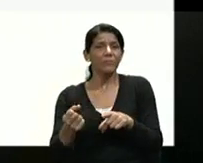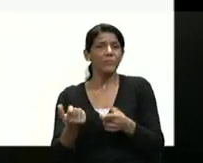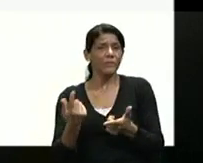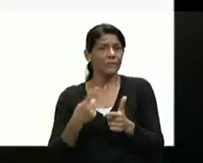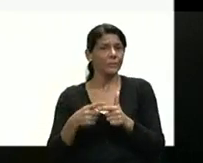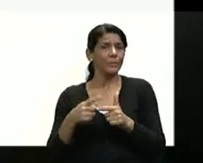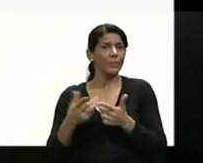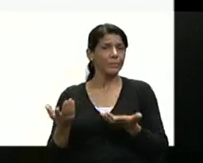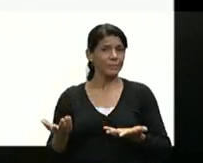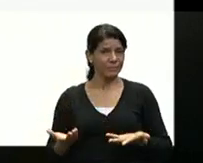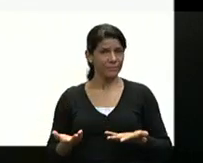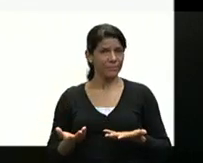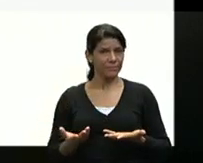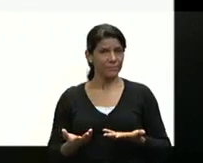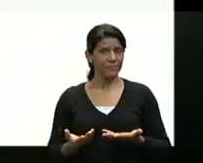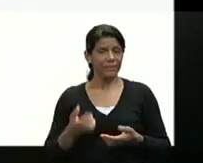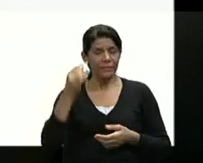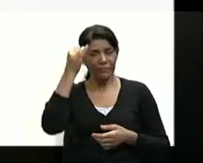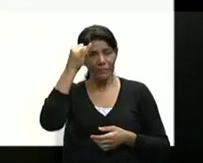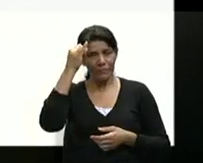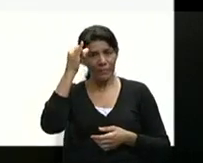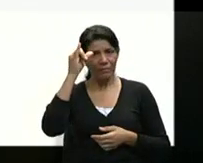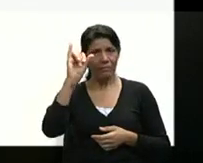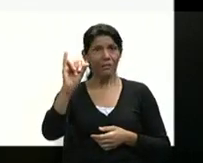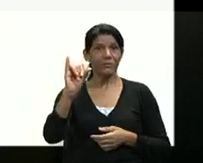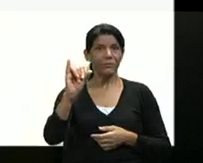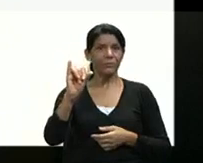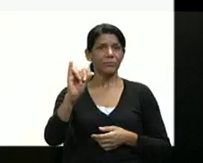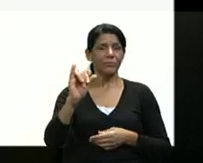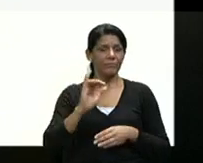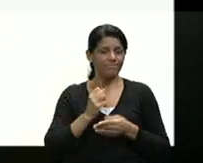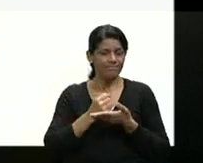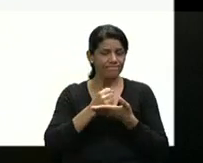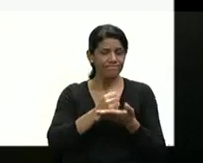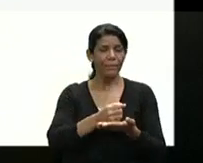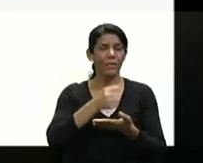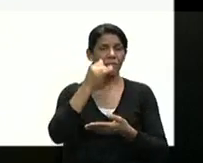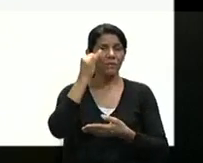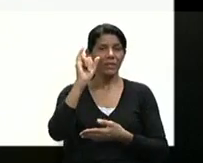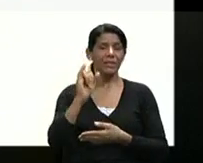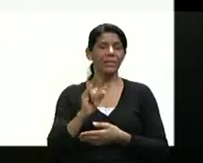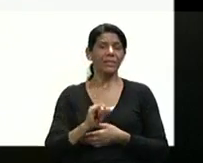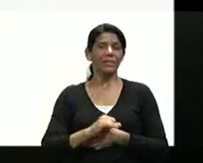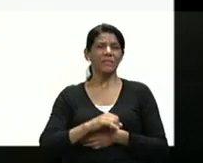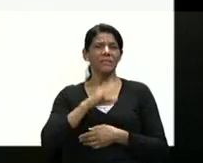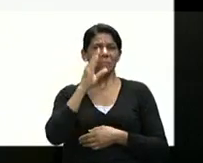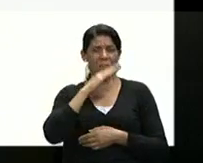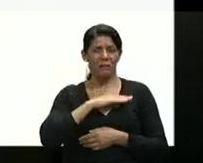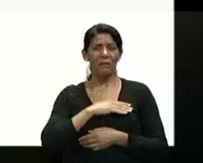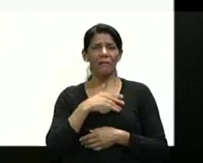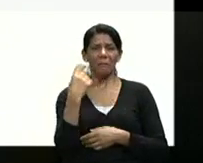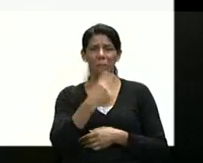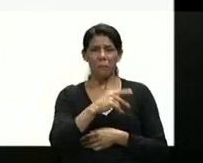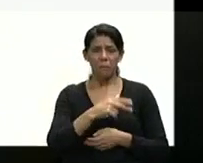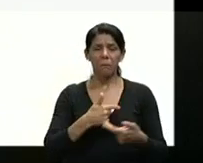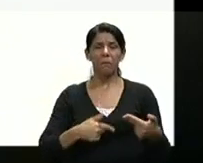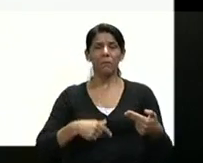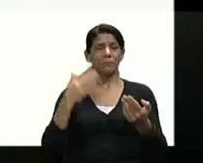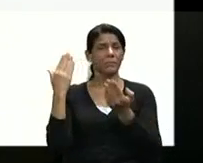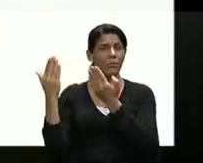trabalhar como? Com prevenção, com promoção, evitando esses maus tratos físicos,